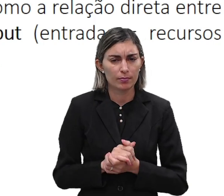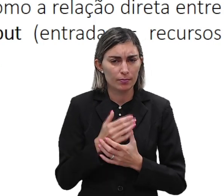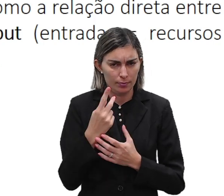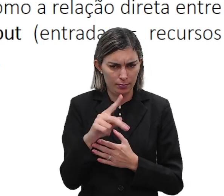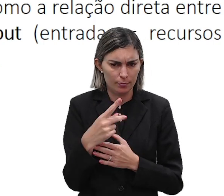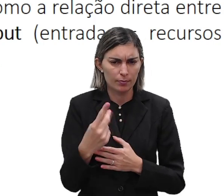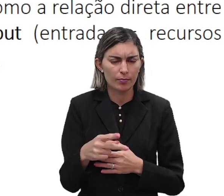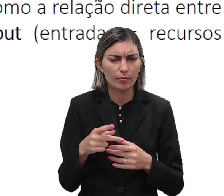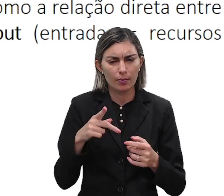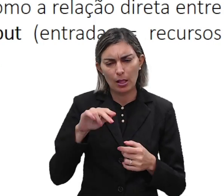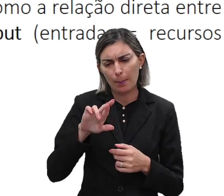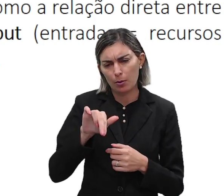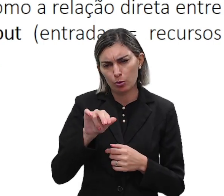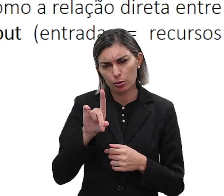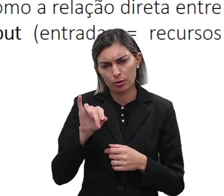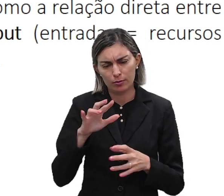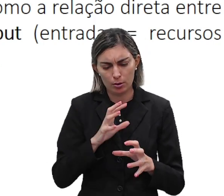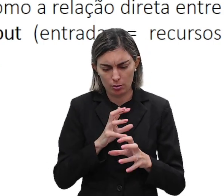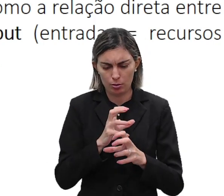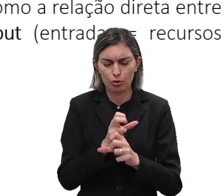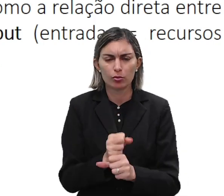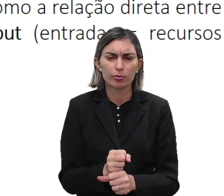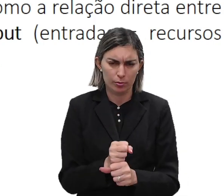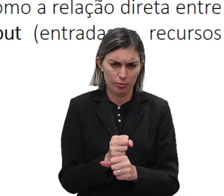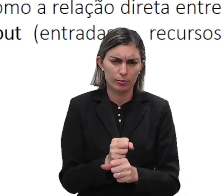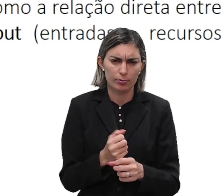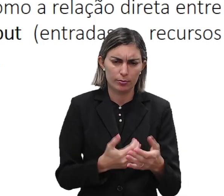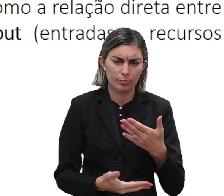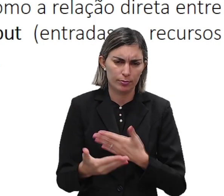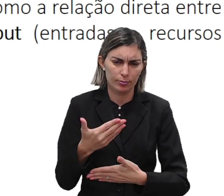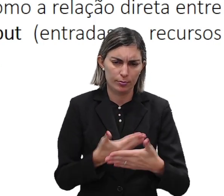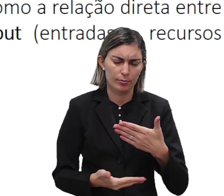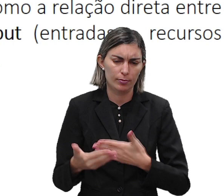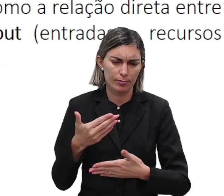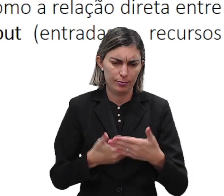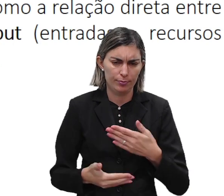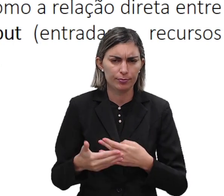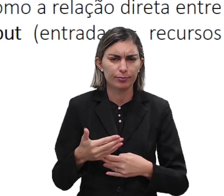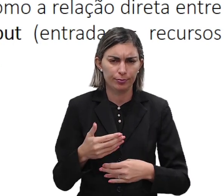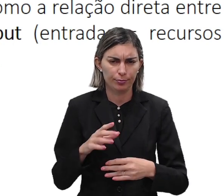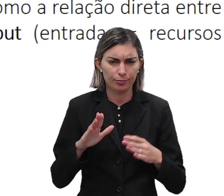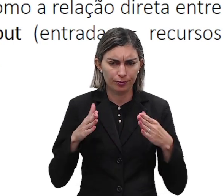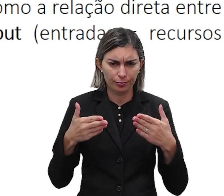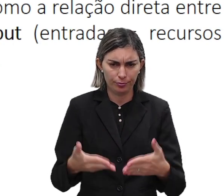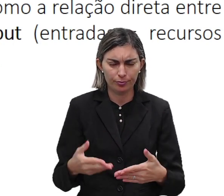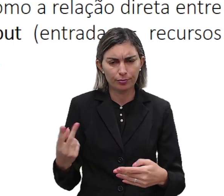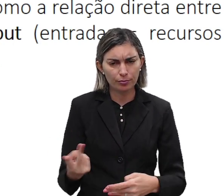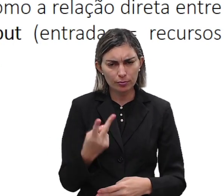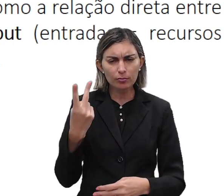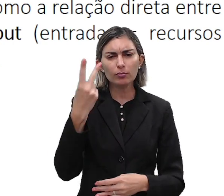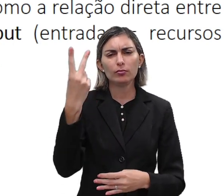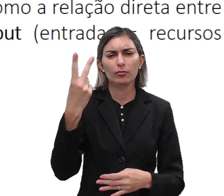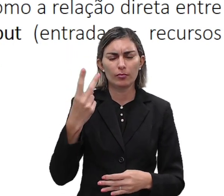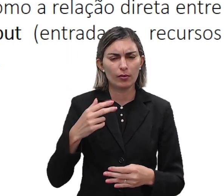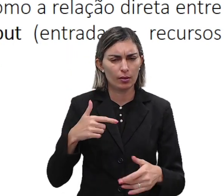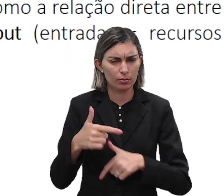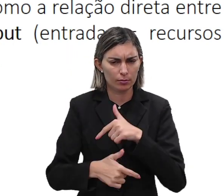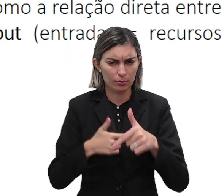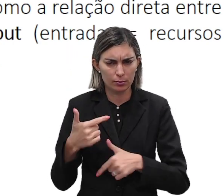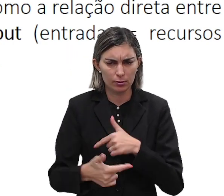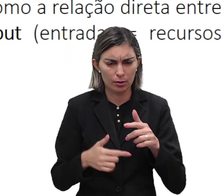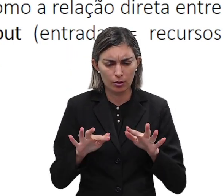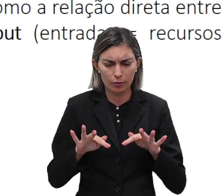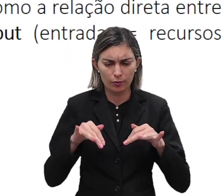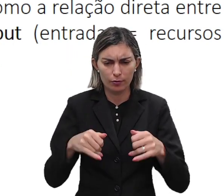Nesse caso, a produtividade pode ser medida pela relação direta entre o valor do produto ou serviço